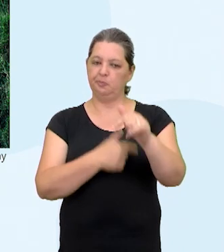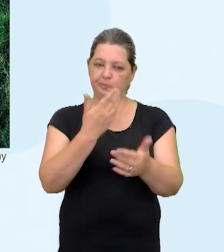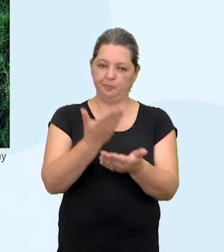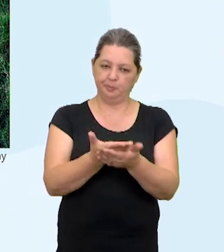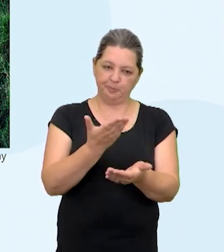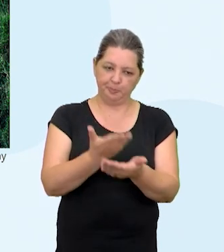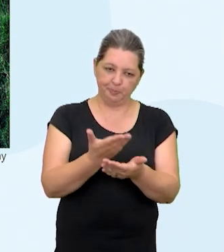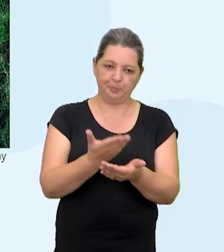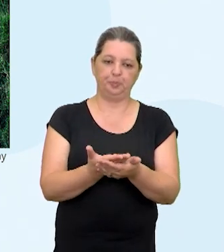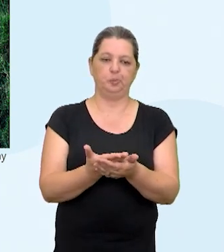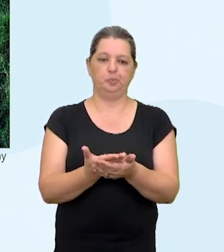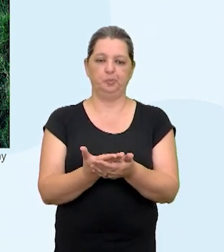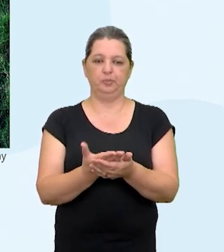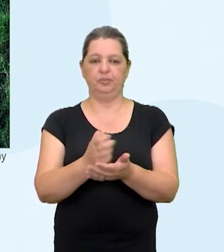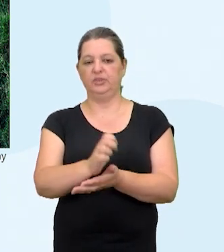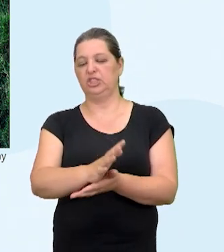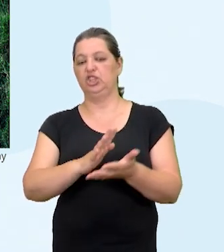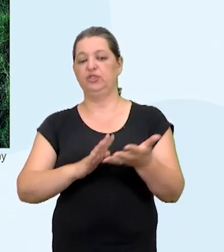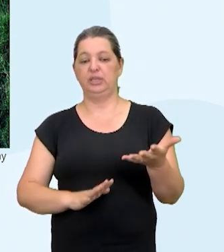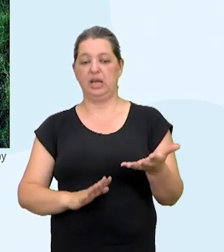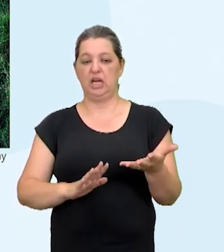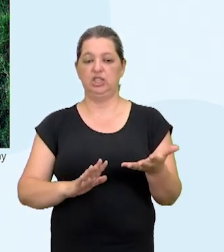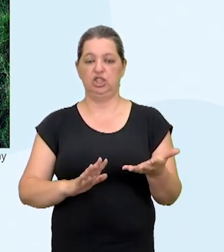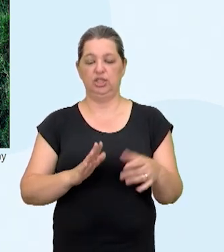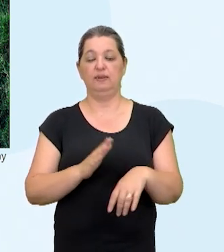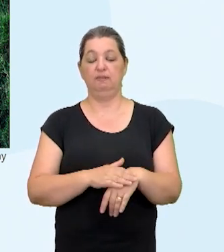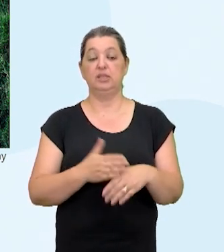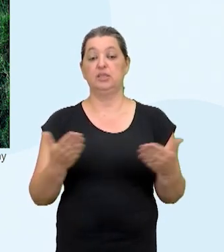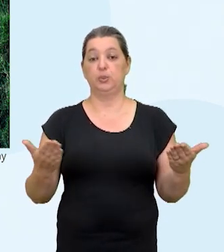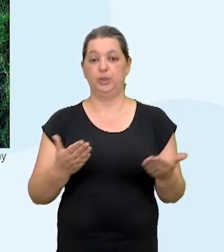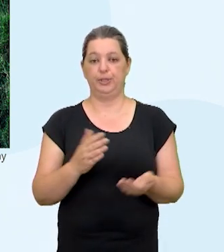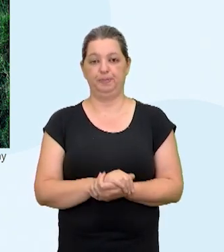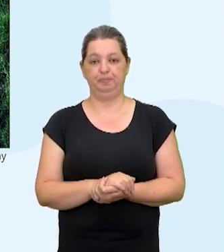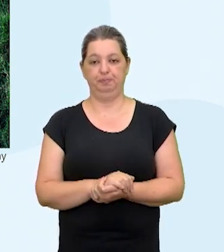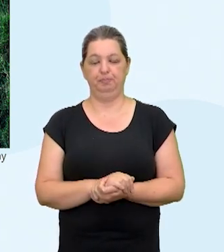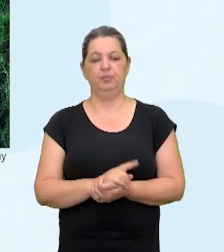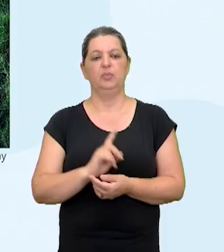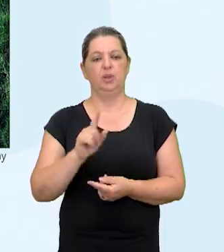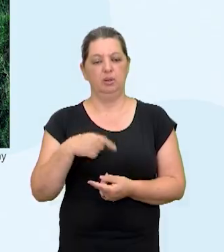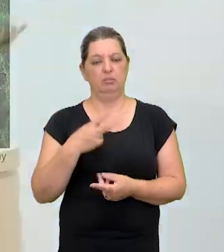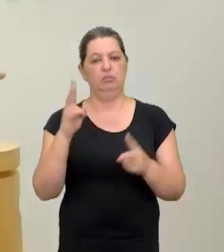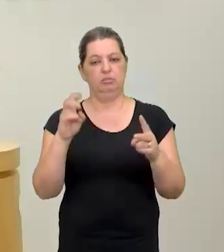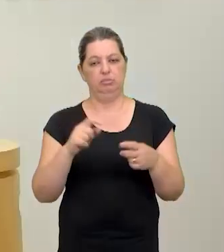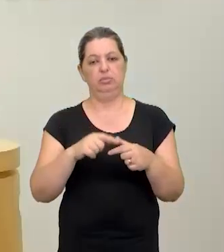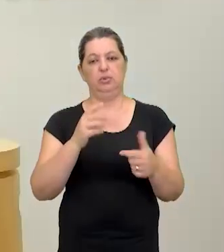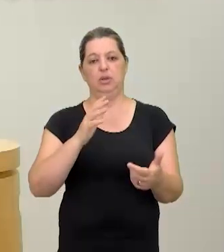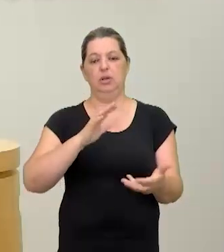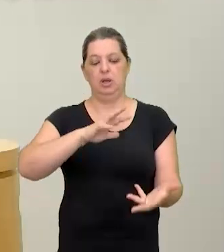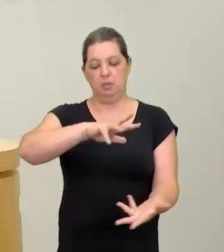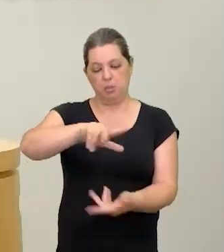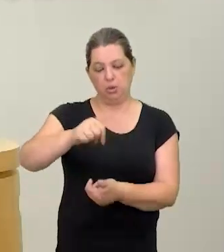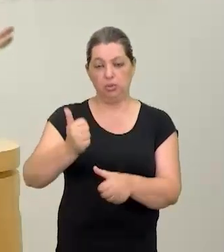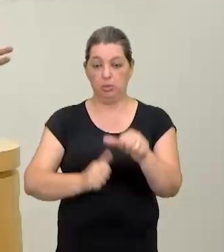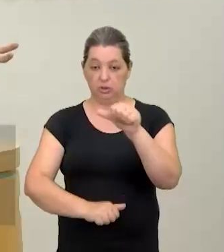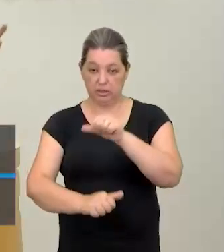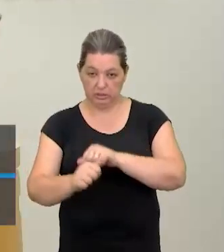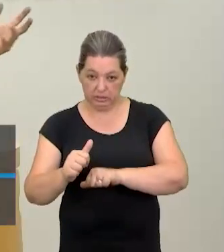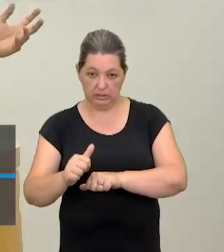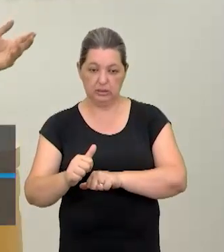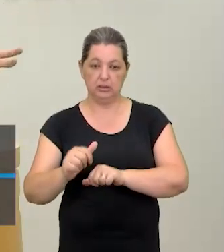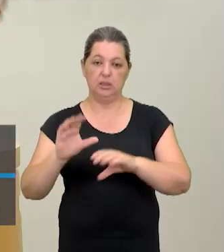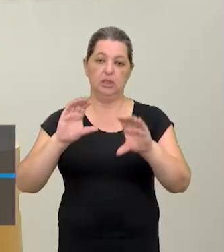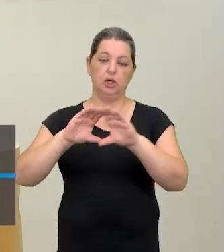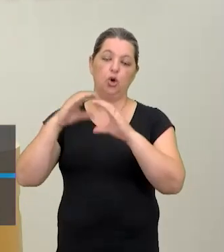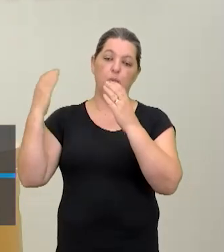trabalhamos mais diante dessa atividade aqui que nós realizamos? Então, nós conversamos sobre as mudanças no mundo, as mudanças em